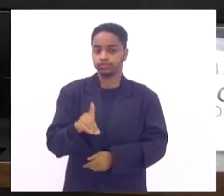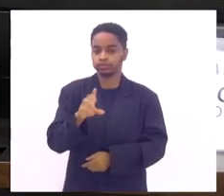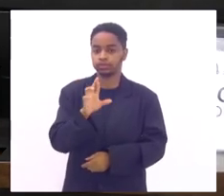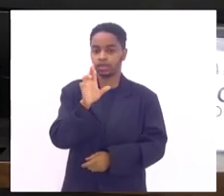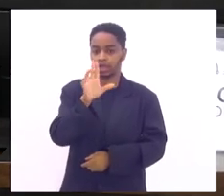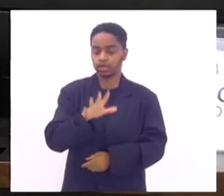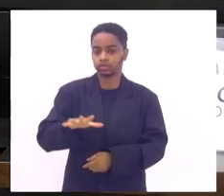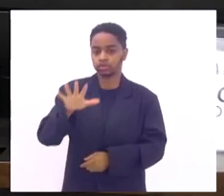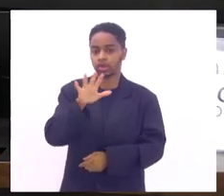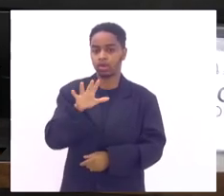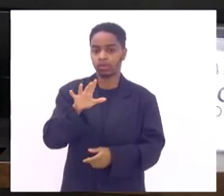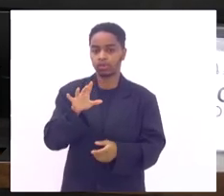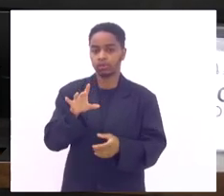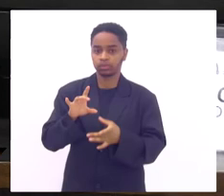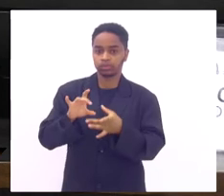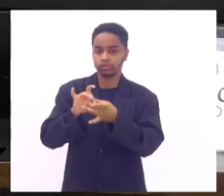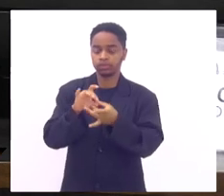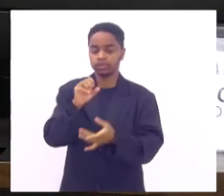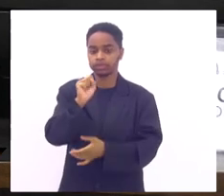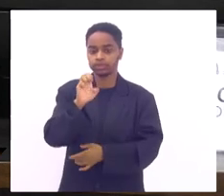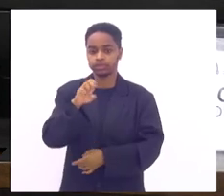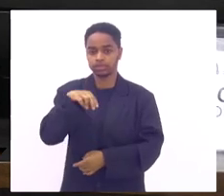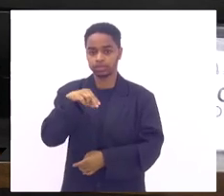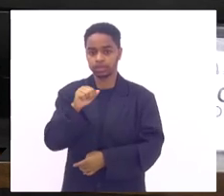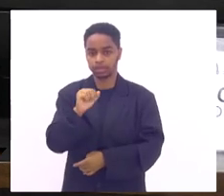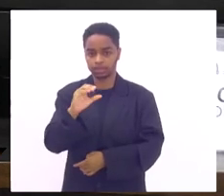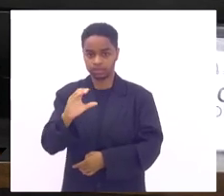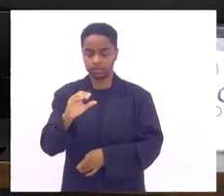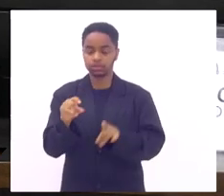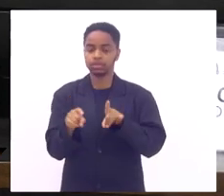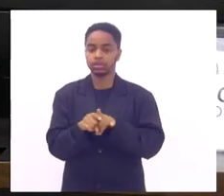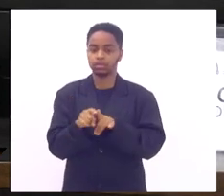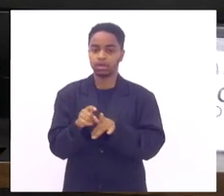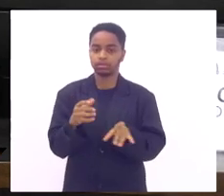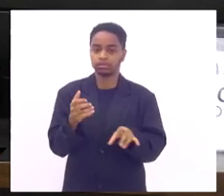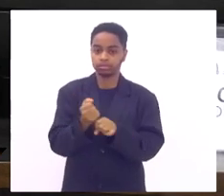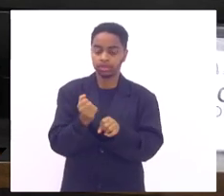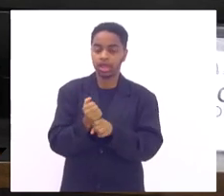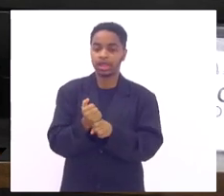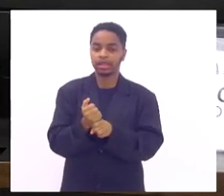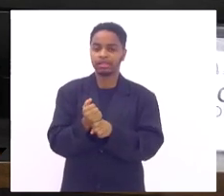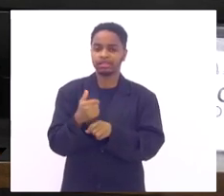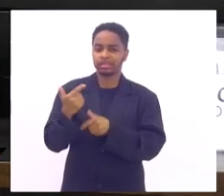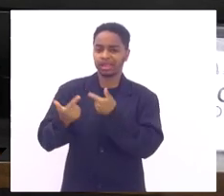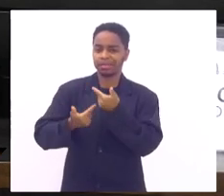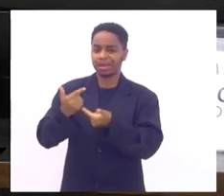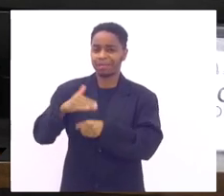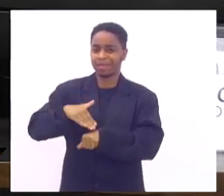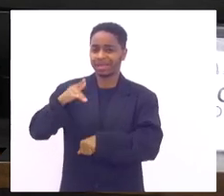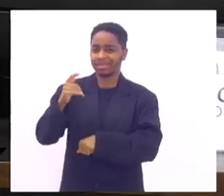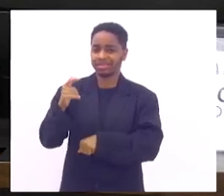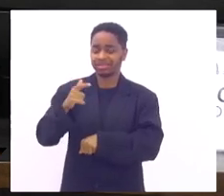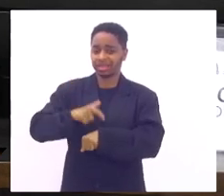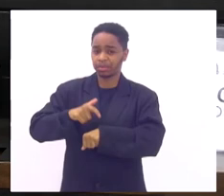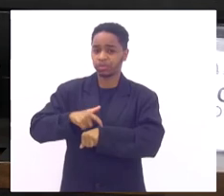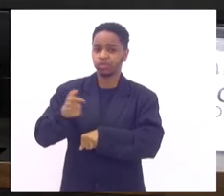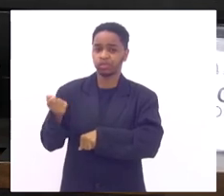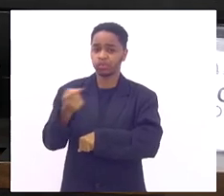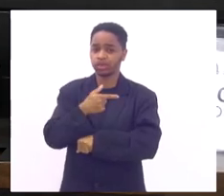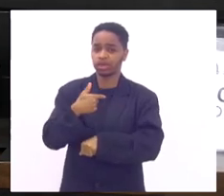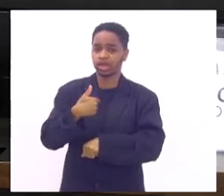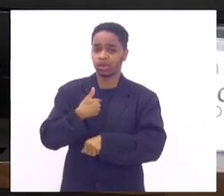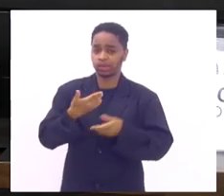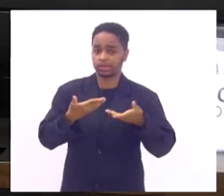do SENAC, também é contador. Tem mais tempo de contabilidade do que eu de vida, provavelmente. E hoje